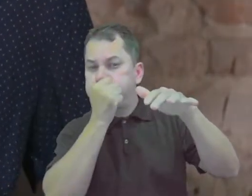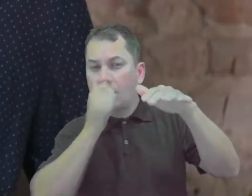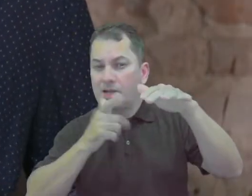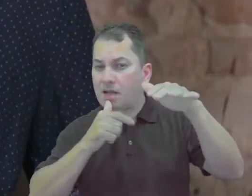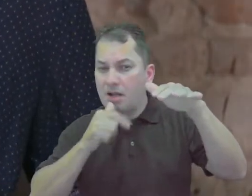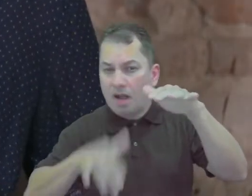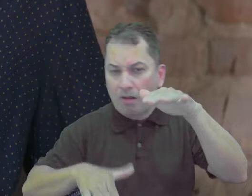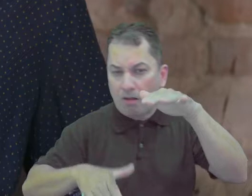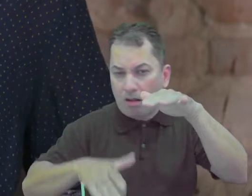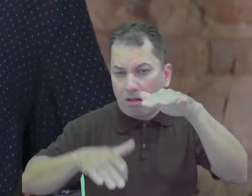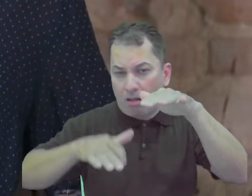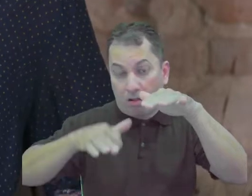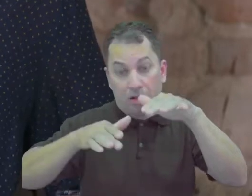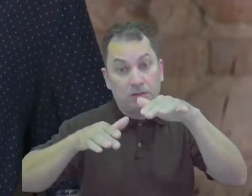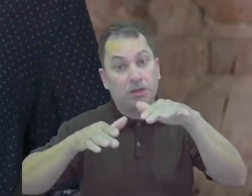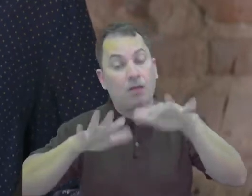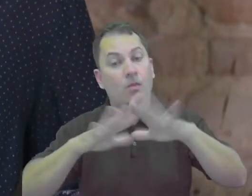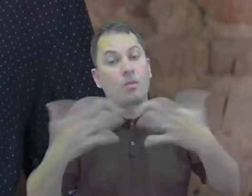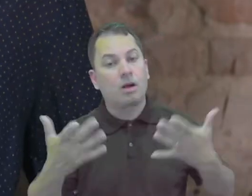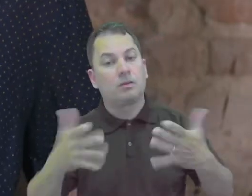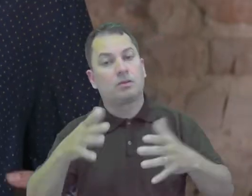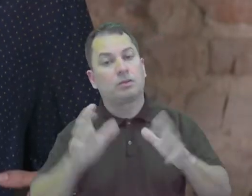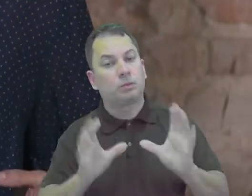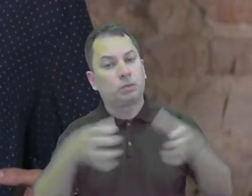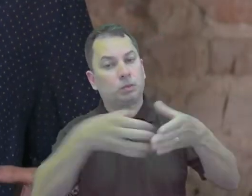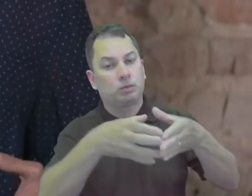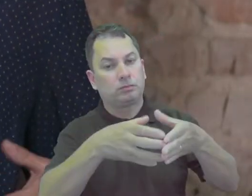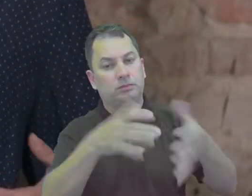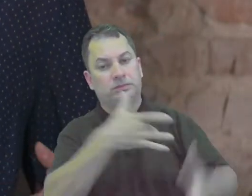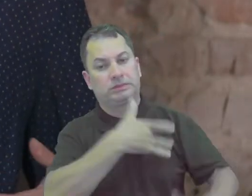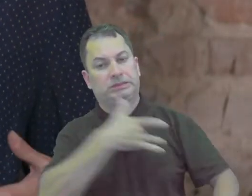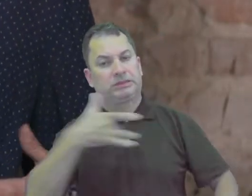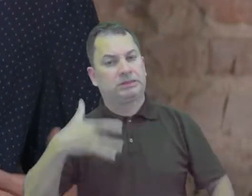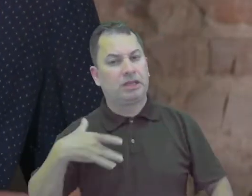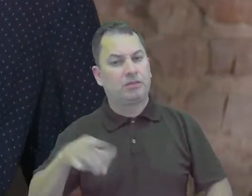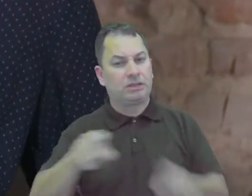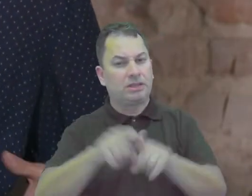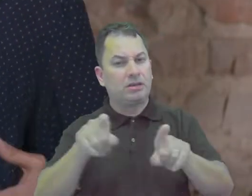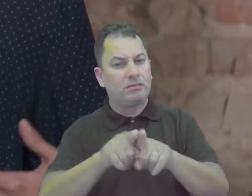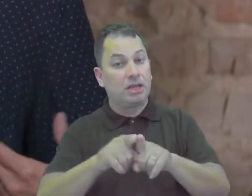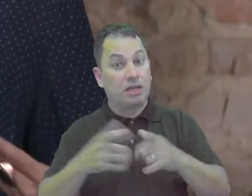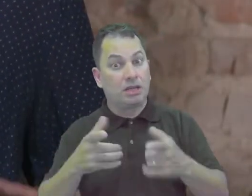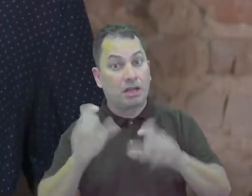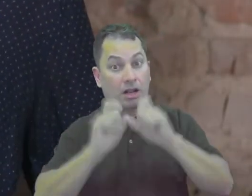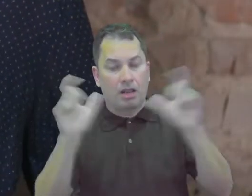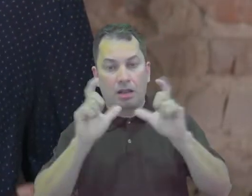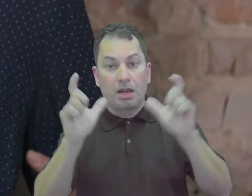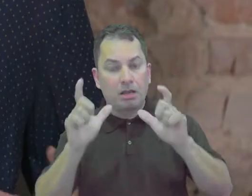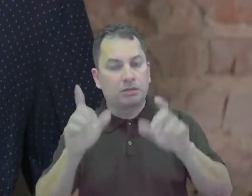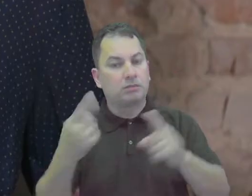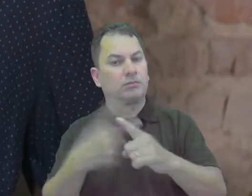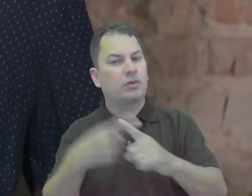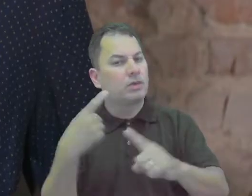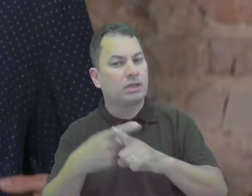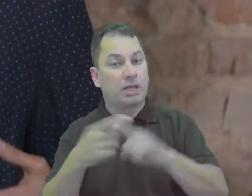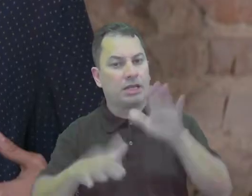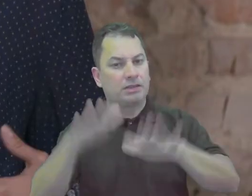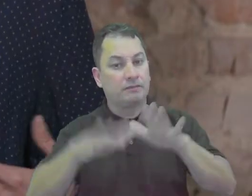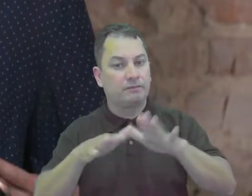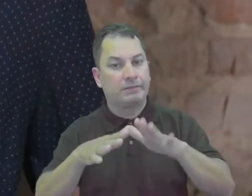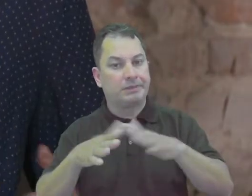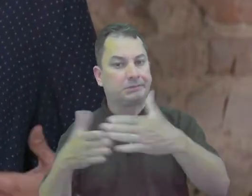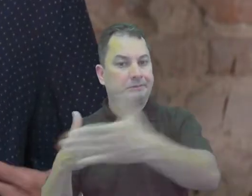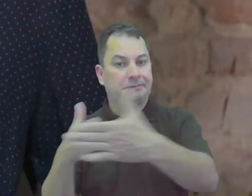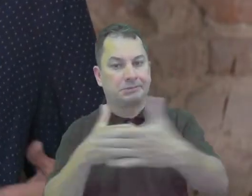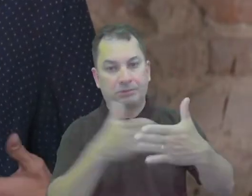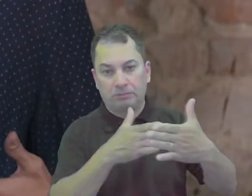fiquem impactadas, né? E esse impacto acaba interrompendo e atrapalhando a distribuição de medicamentos